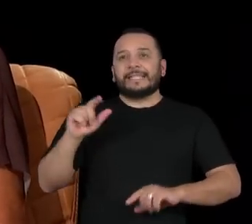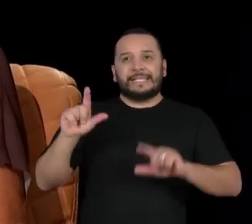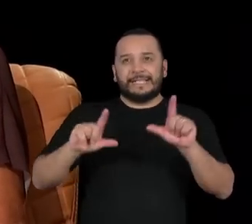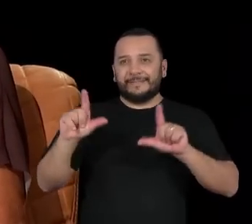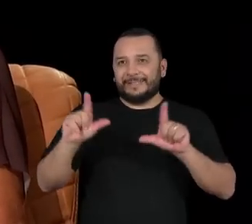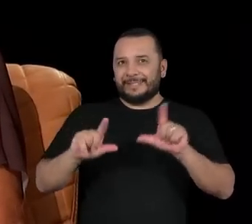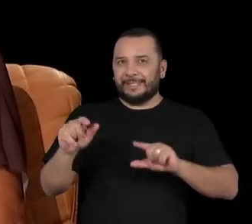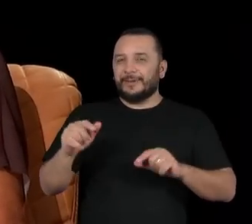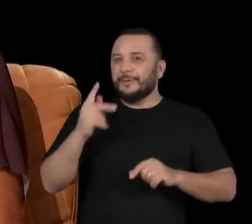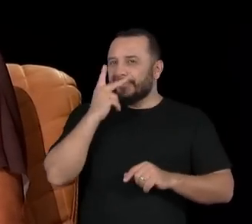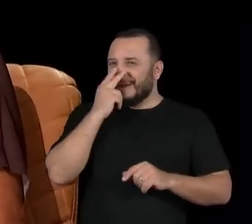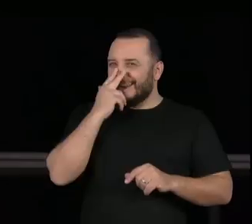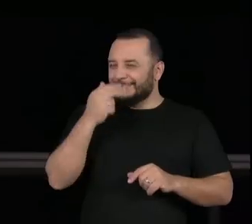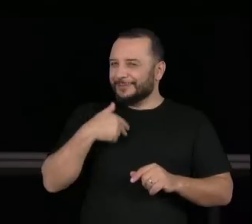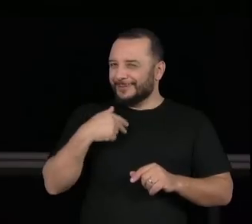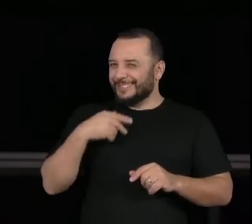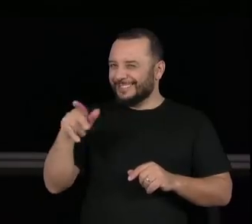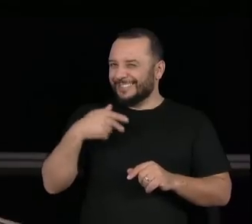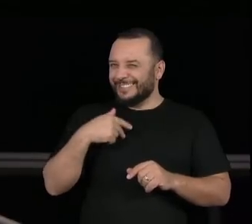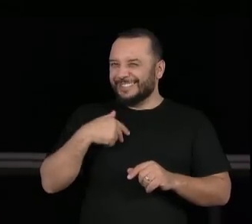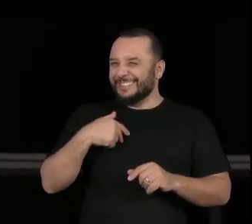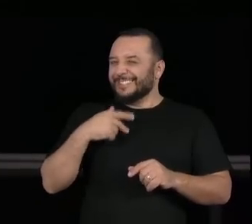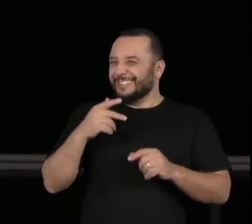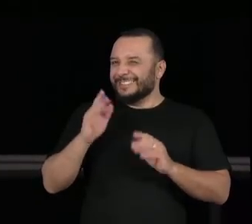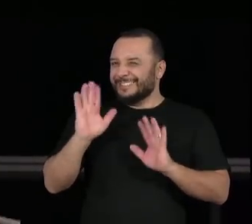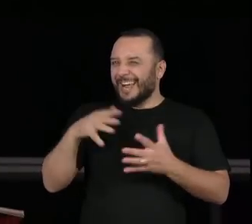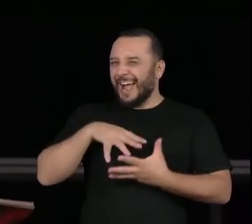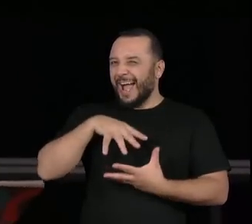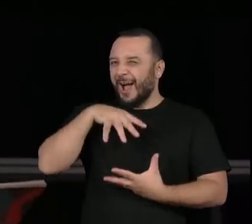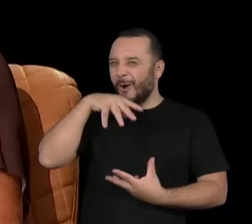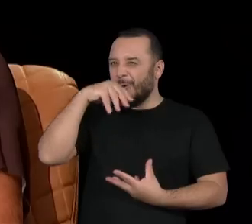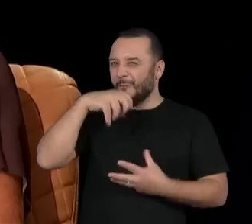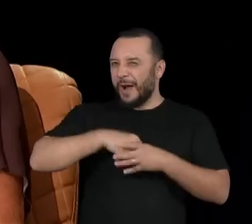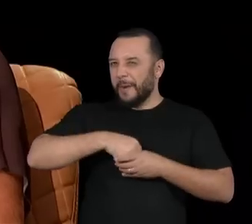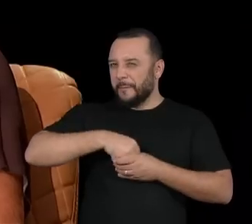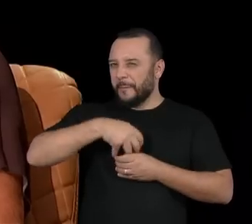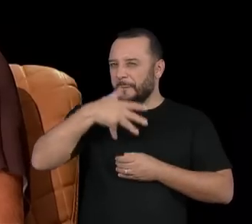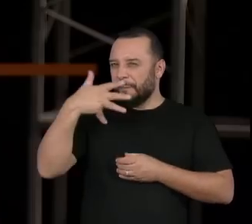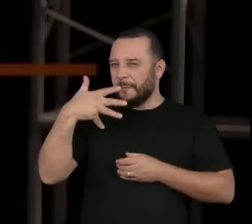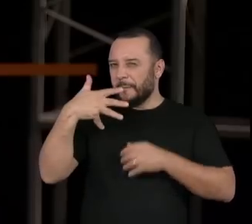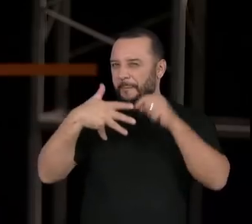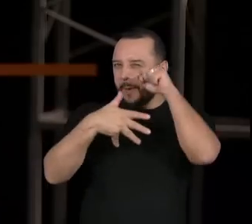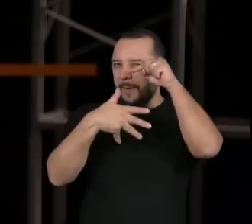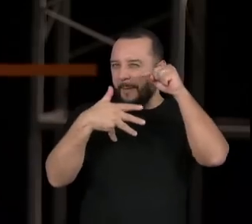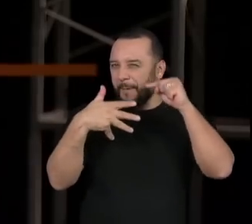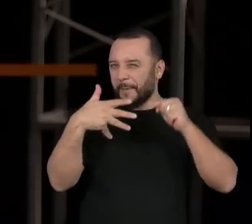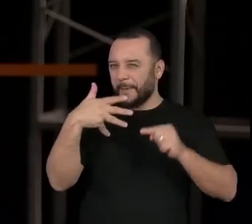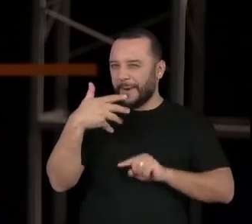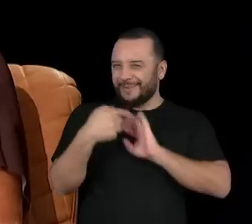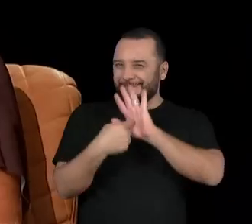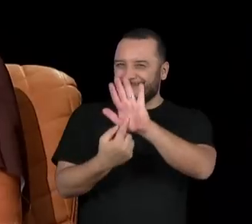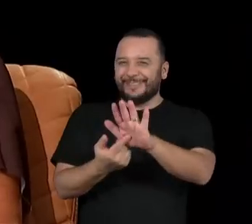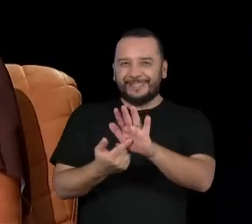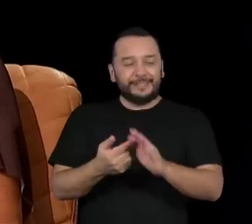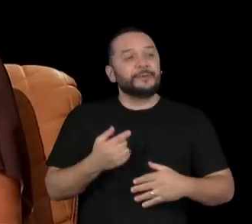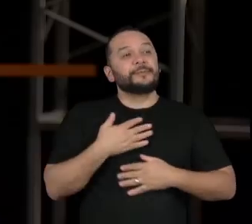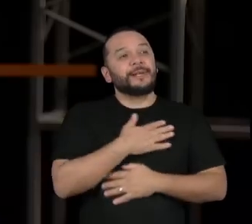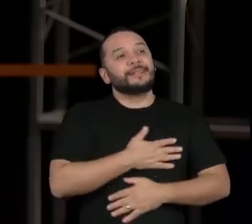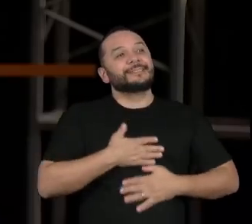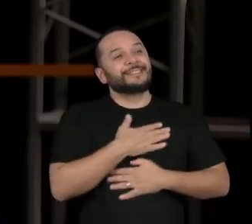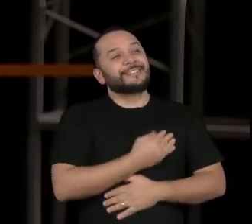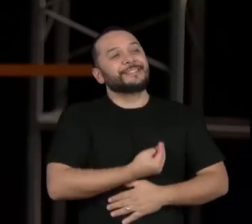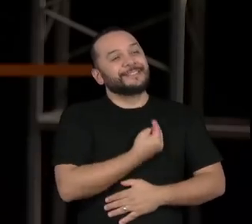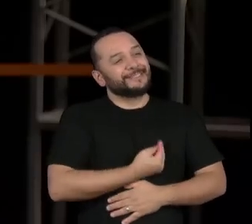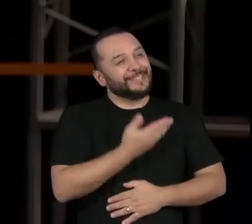tiram a alma da gente, não é? É verdade. Afe Maria. É um prazer te receber aqui. Obrigada. Ítala,